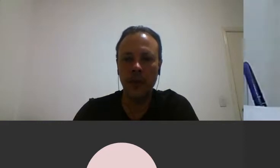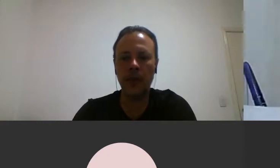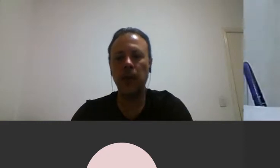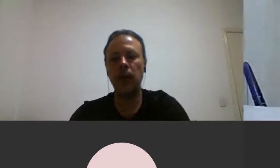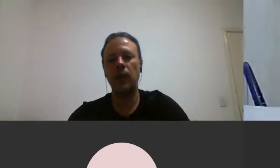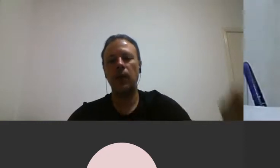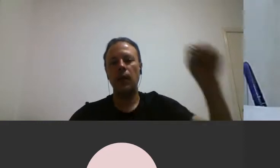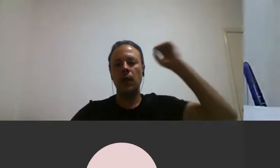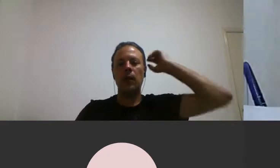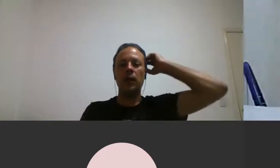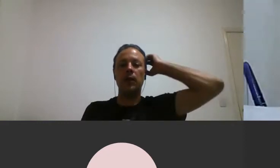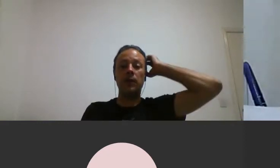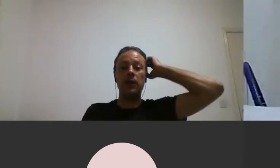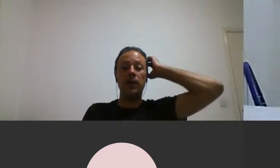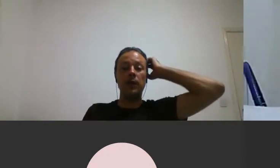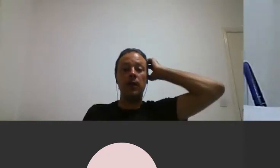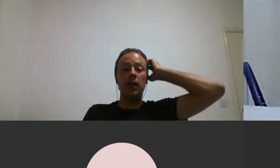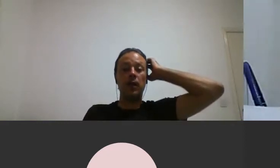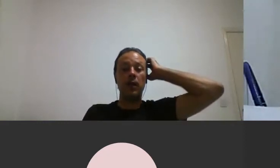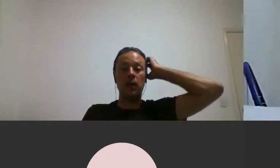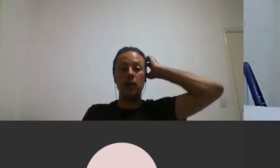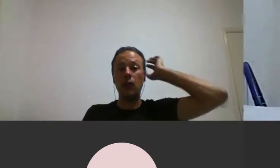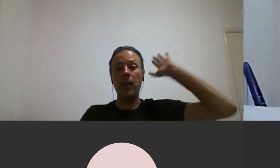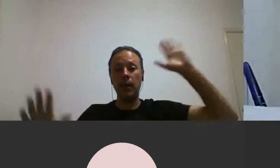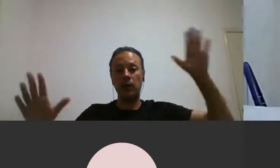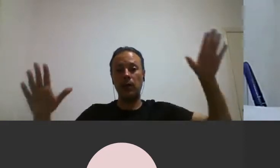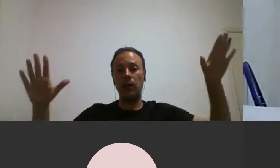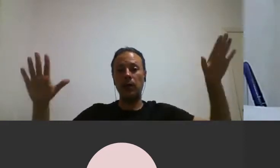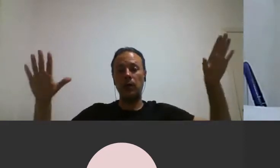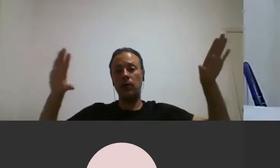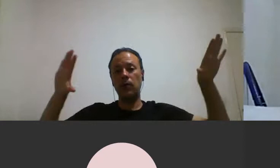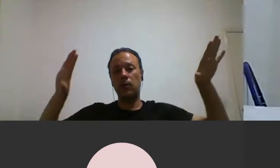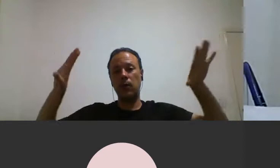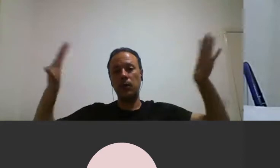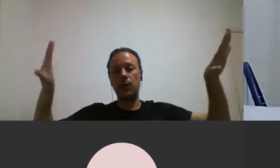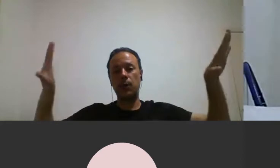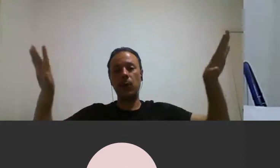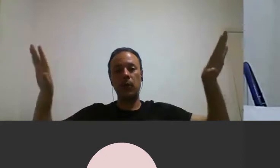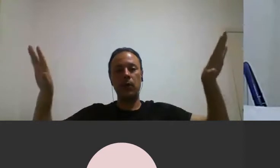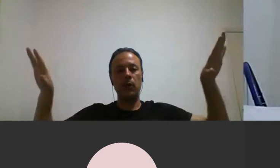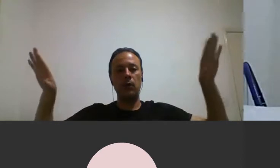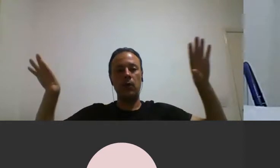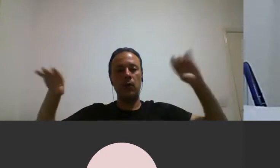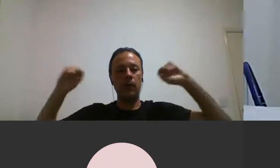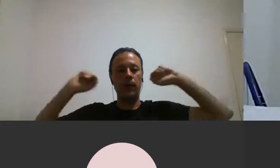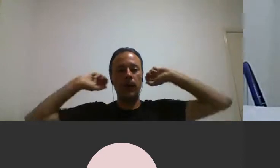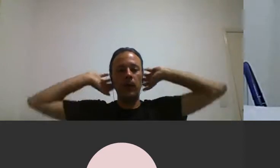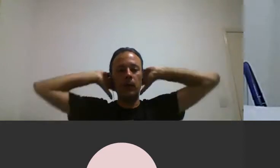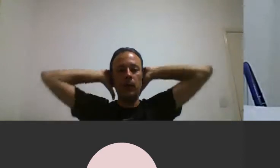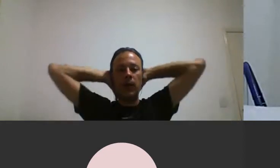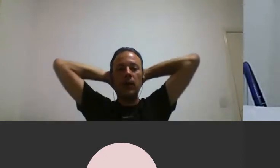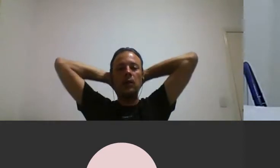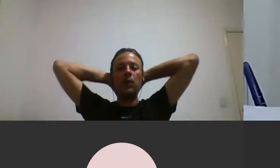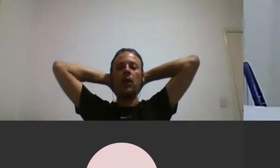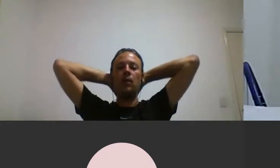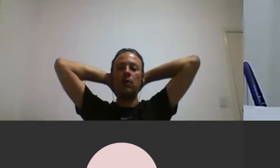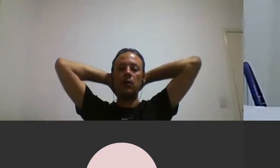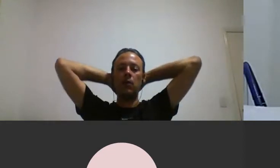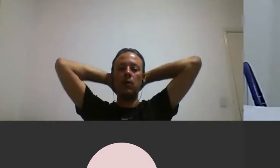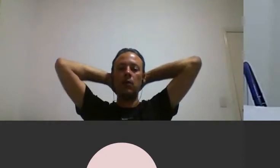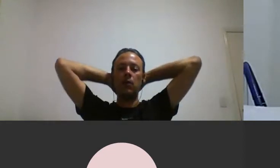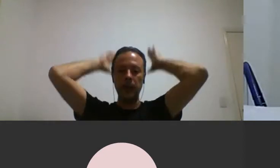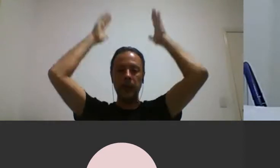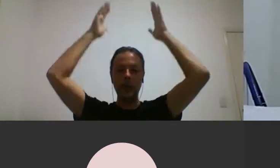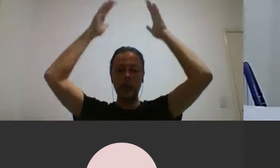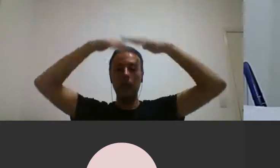Pronto, já fiz a chamada aqui. A chave estrangeira automático, tá? Então, você não precisa se preocupar com isso. Você vai identificar